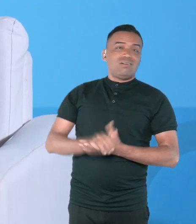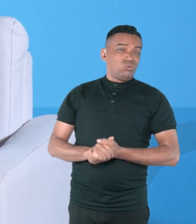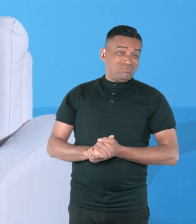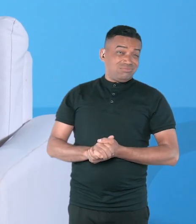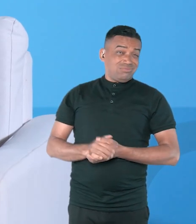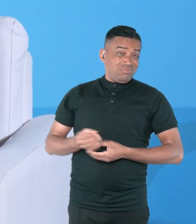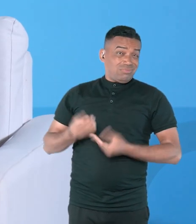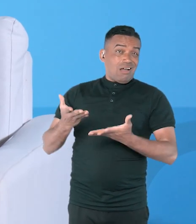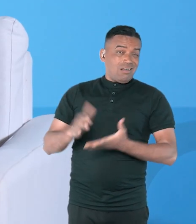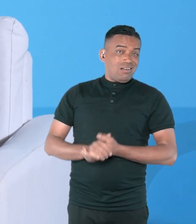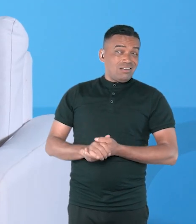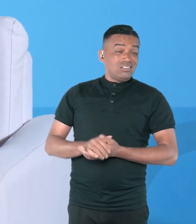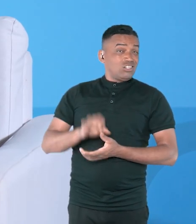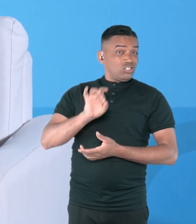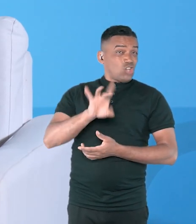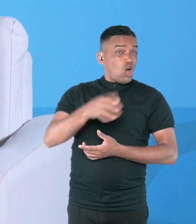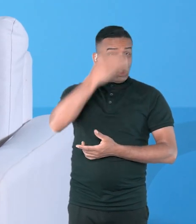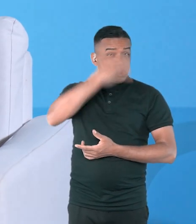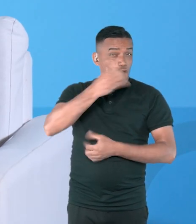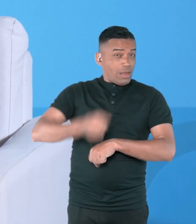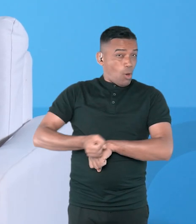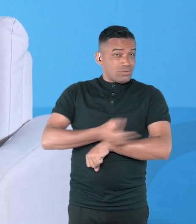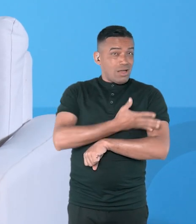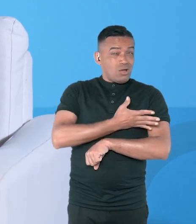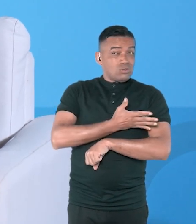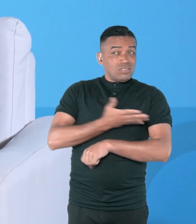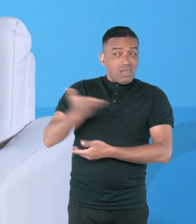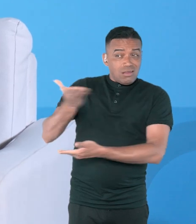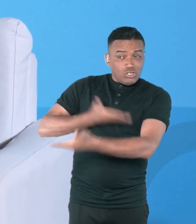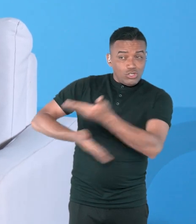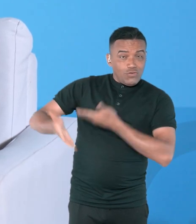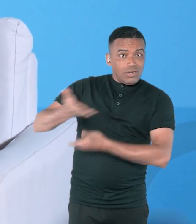só chora se você divide com ela uma vivência que